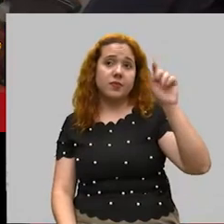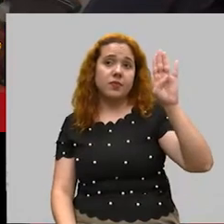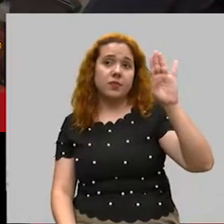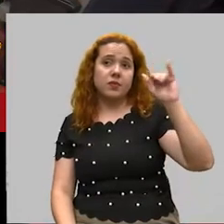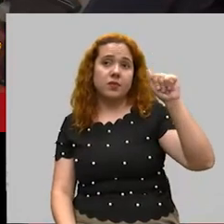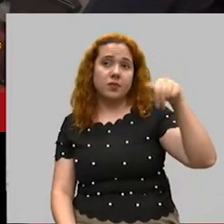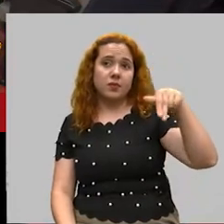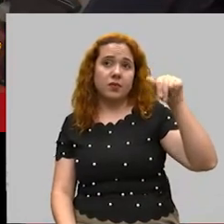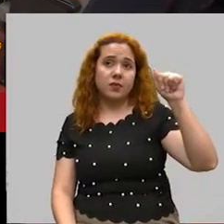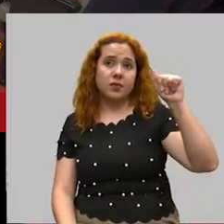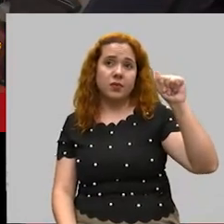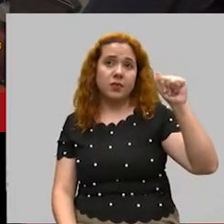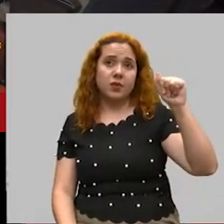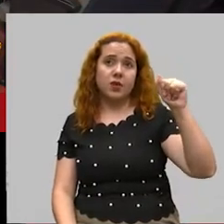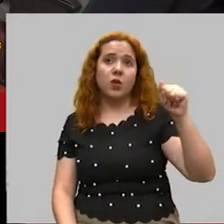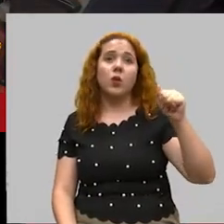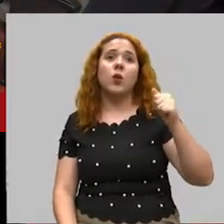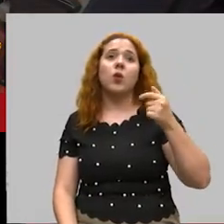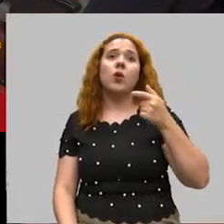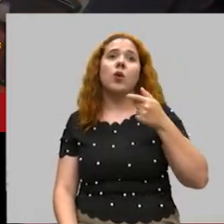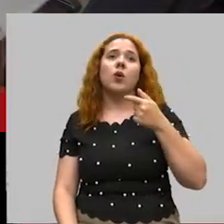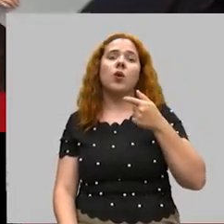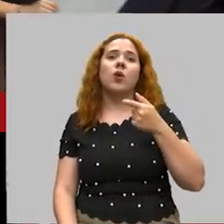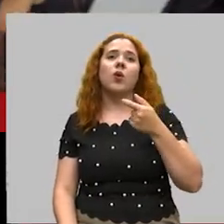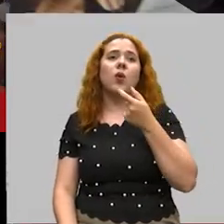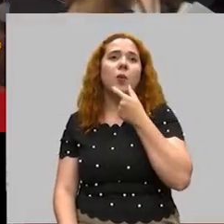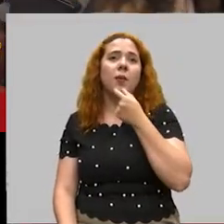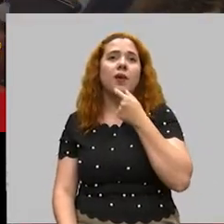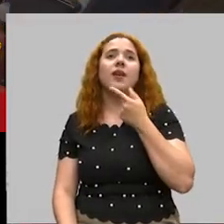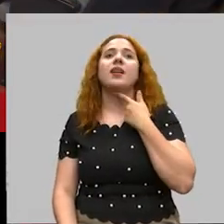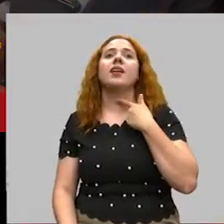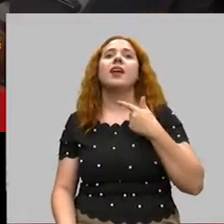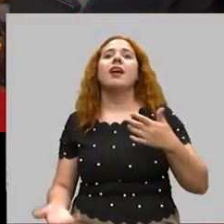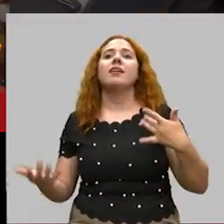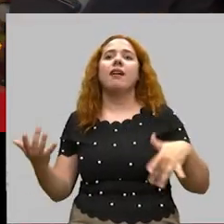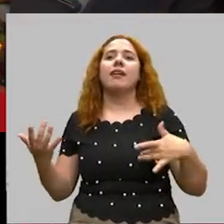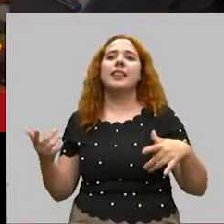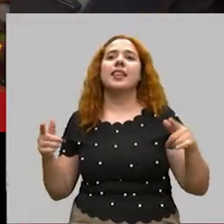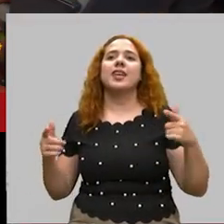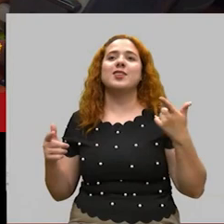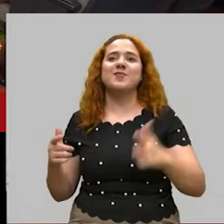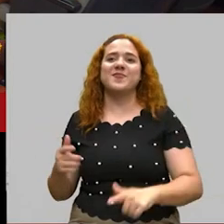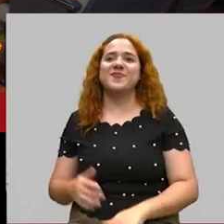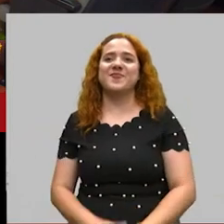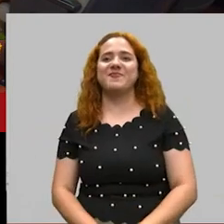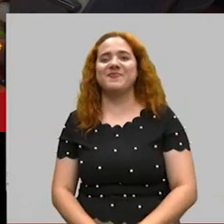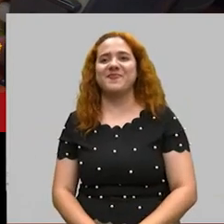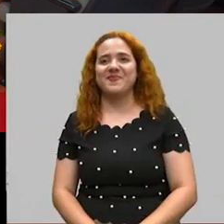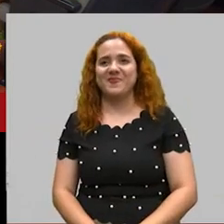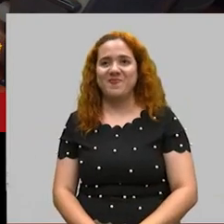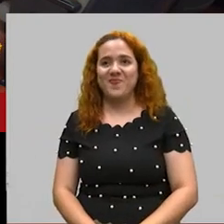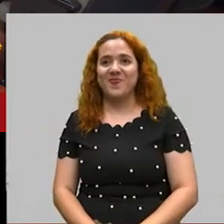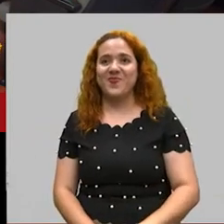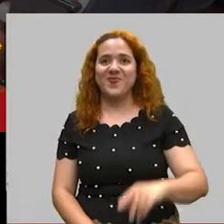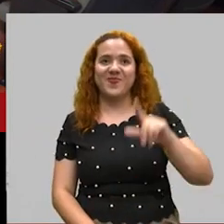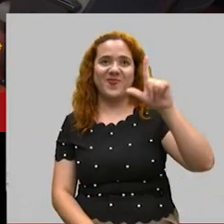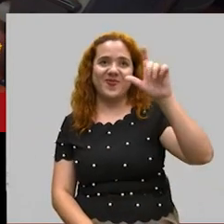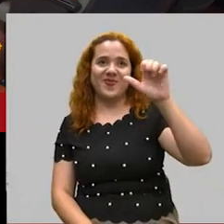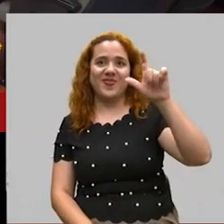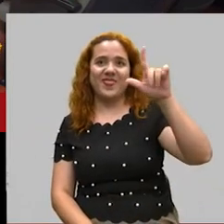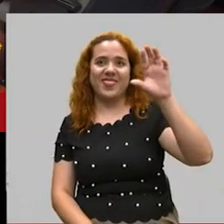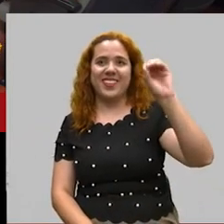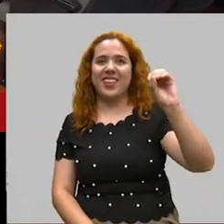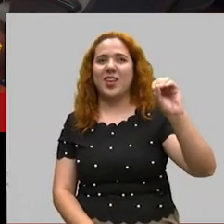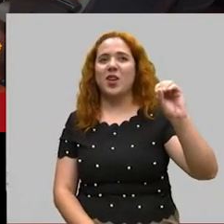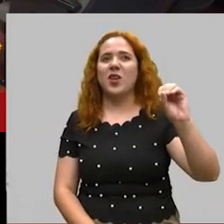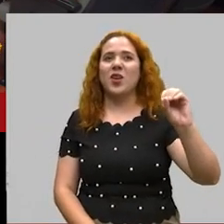Leleco quer cantar atenção ó fala se que sucesso hein fala o Gilmar Ô Gilmar tudo